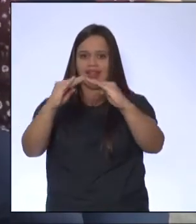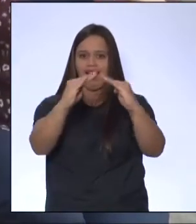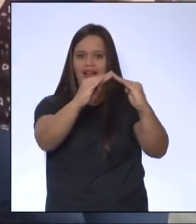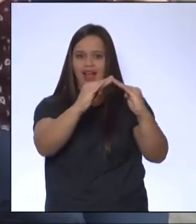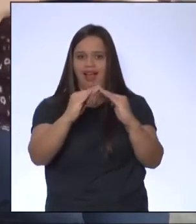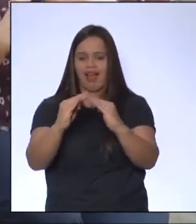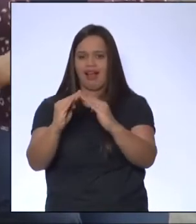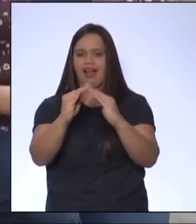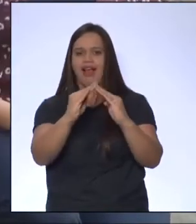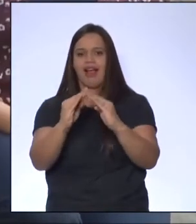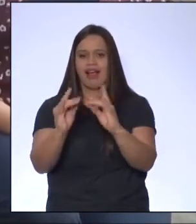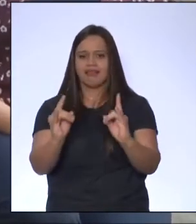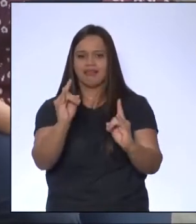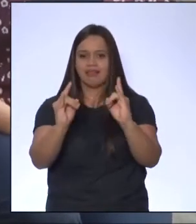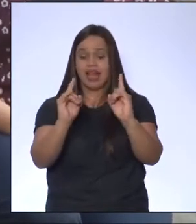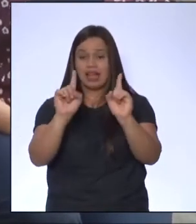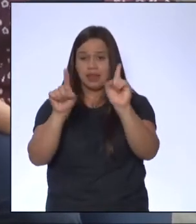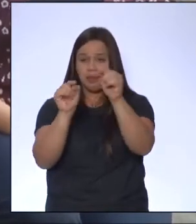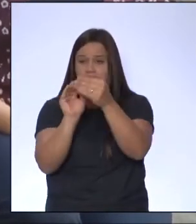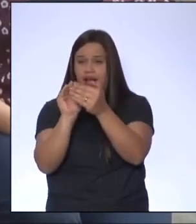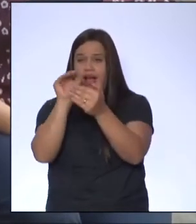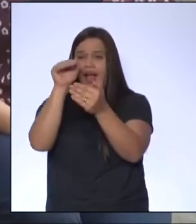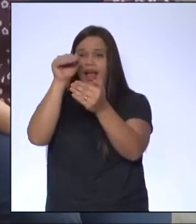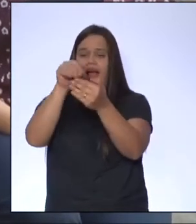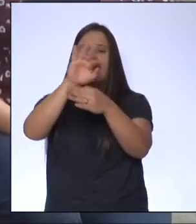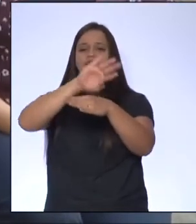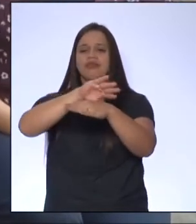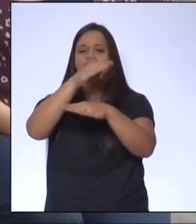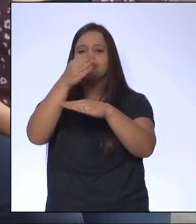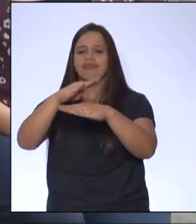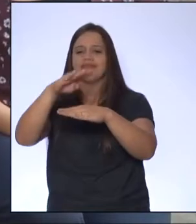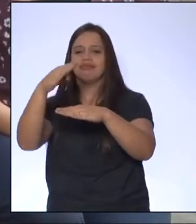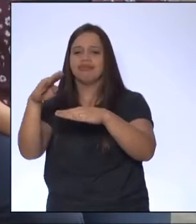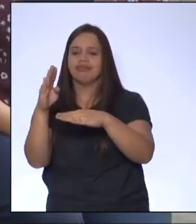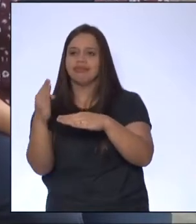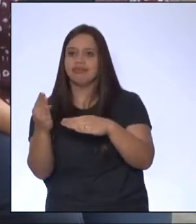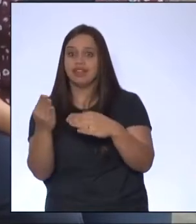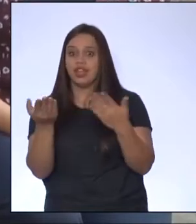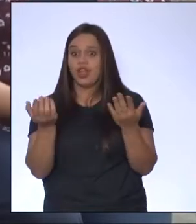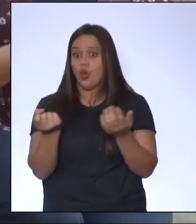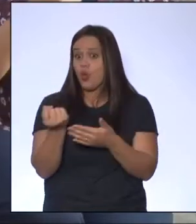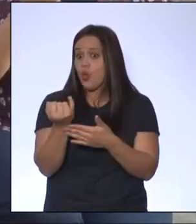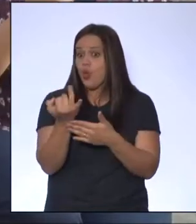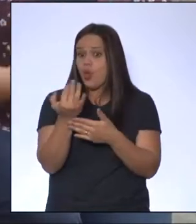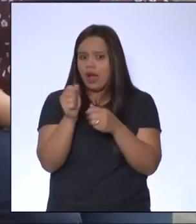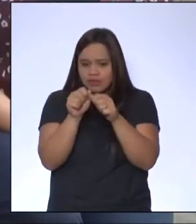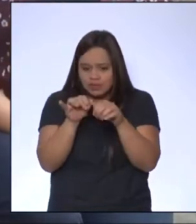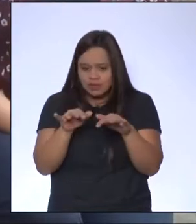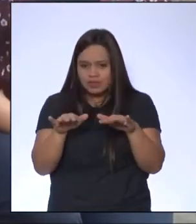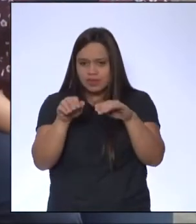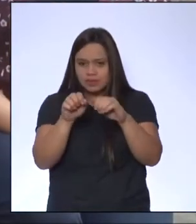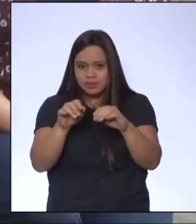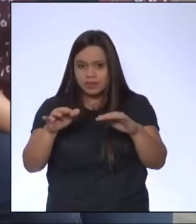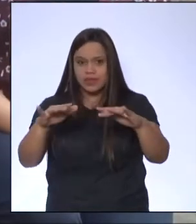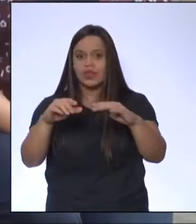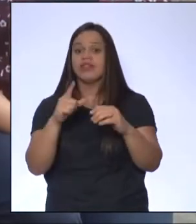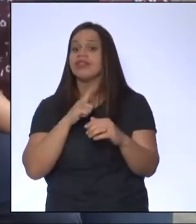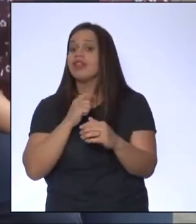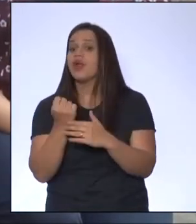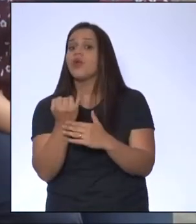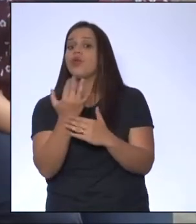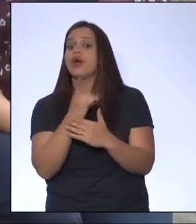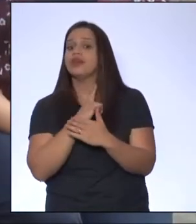finalmente, vejo o último plano da minha paisagem. Quantos planos, então, nós temos nessa paisagem aqui?